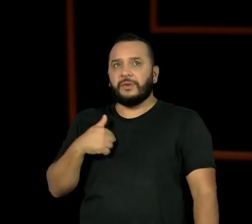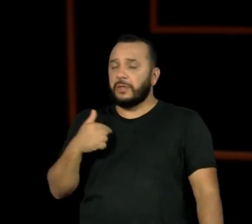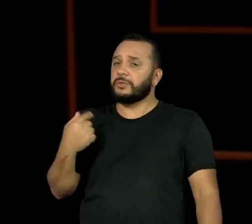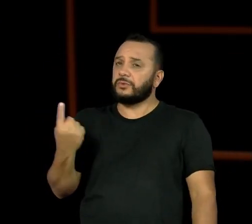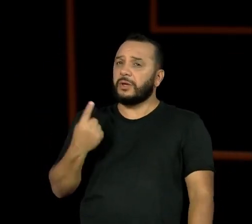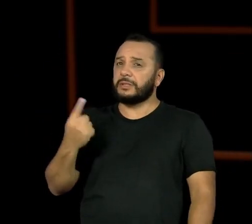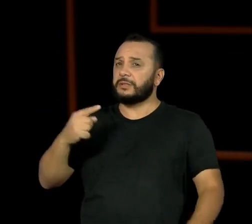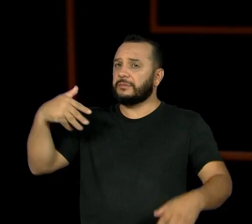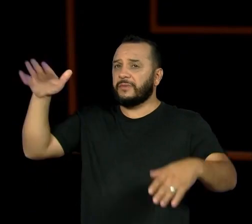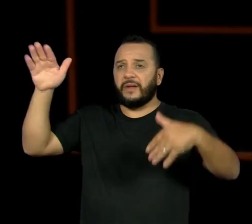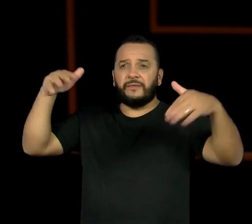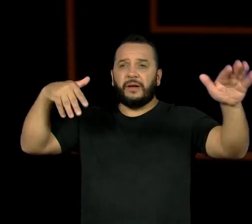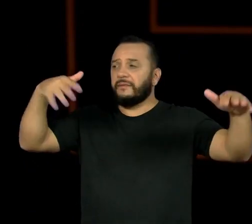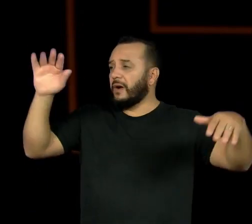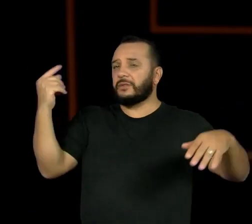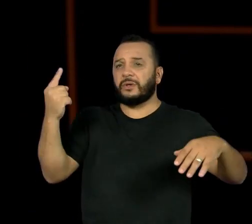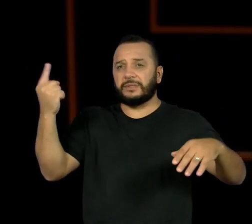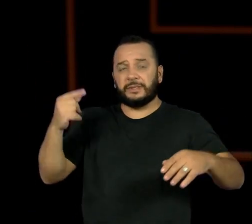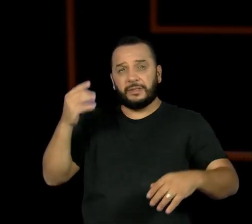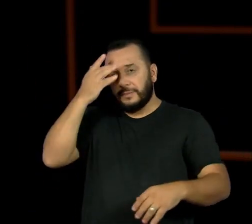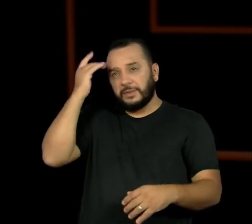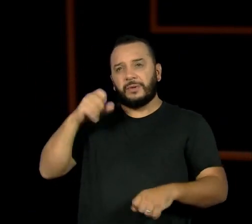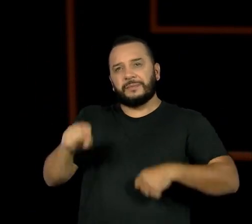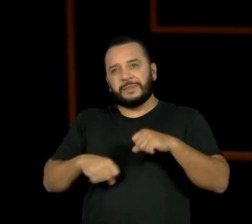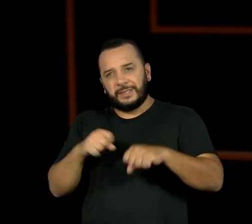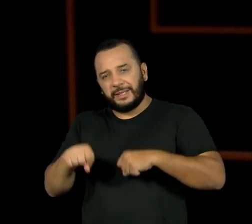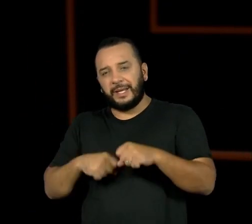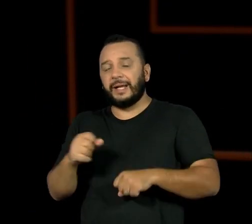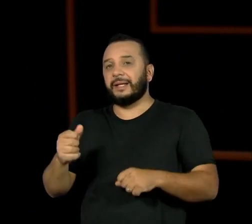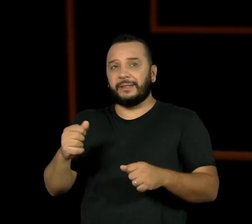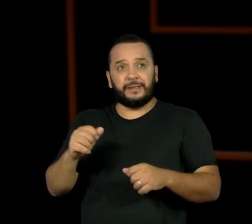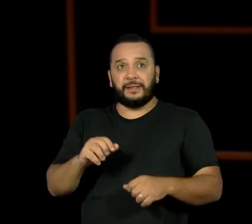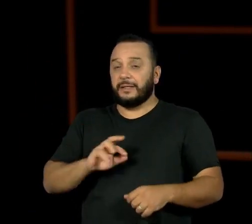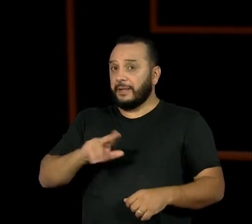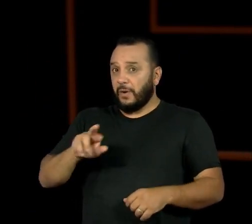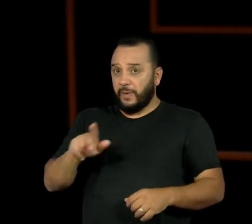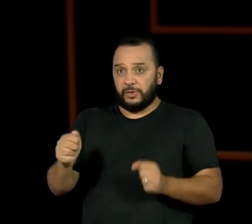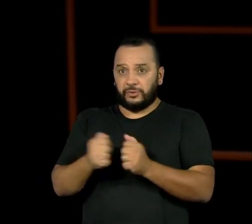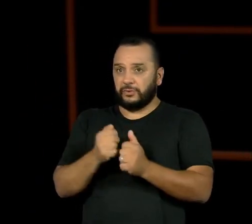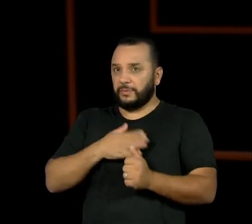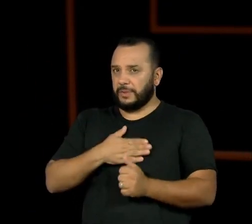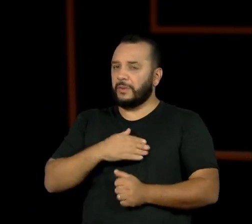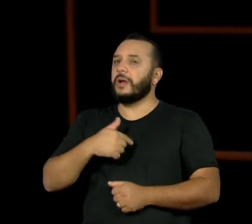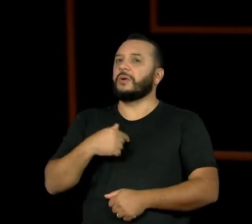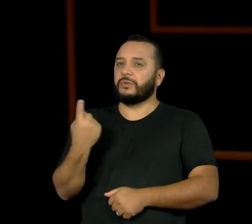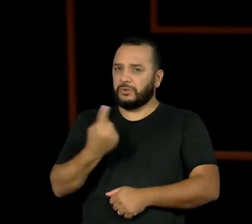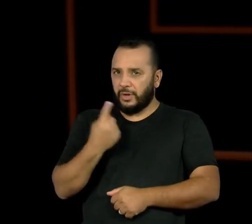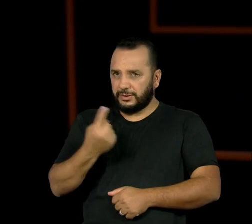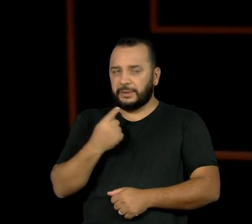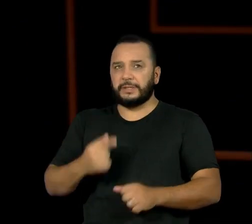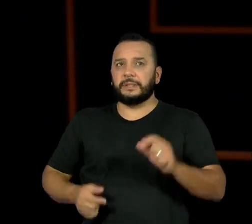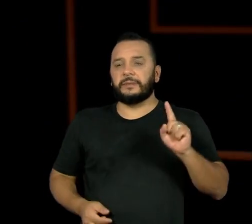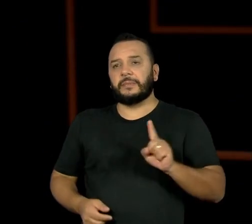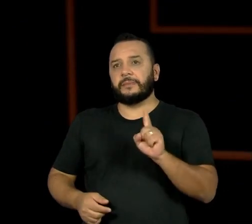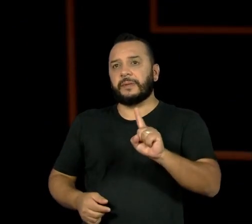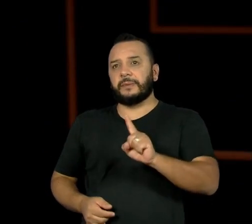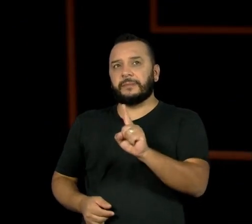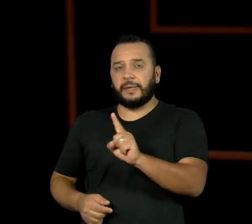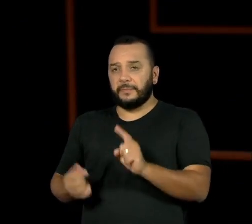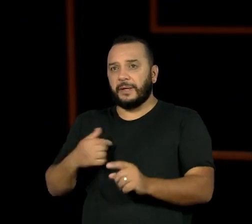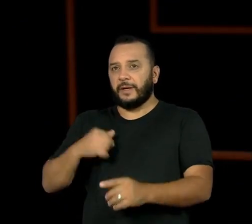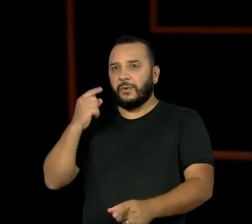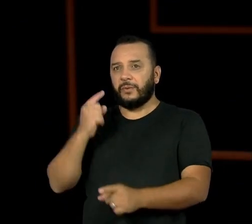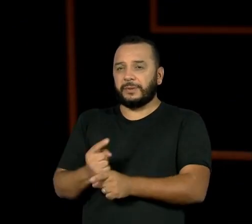sozinho. Então, todo mundo que está ali andando de bicicleta ou de tudo, não foi a minha viagem foi sozinha, chegando no lugar, encontrando o meu